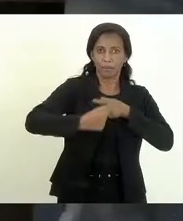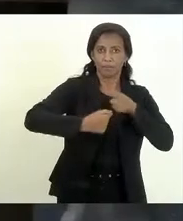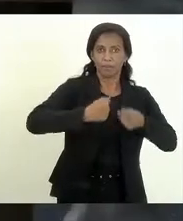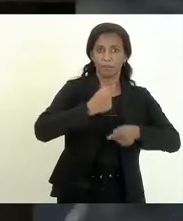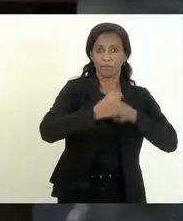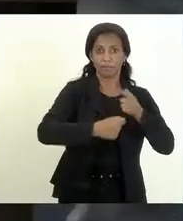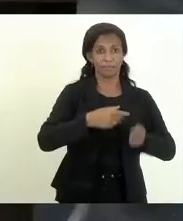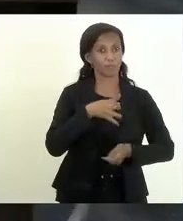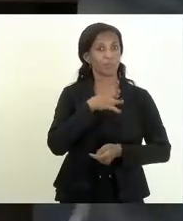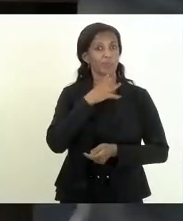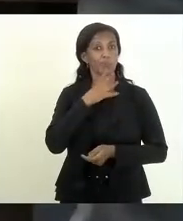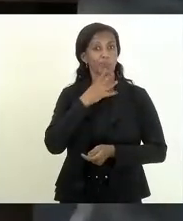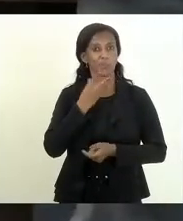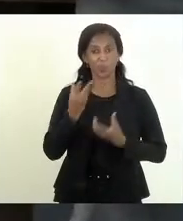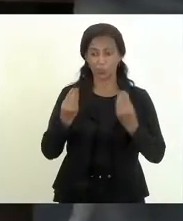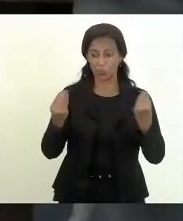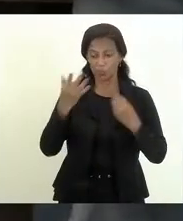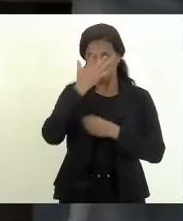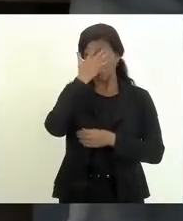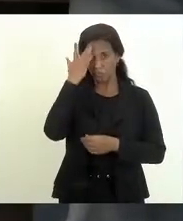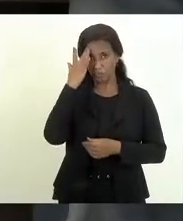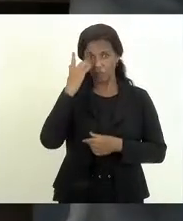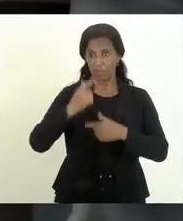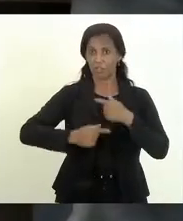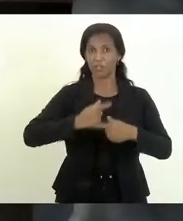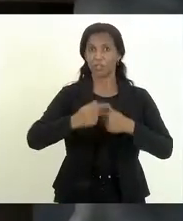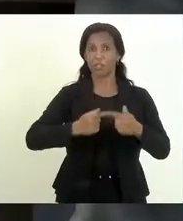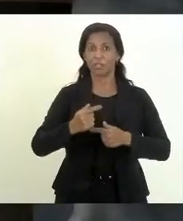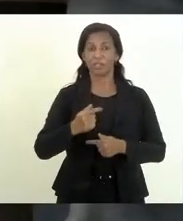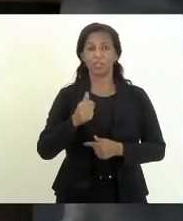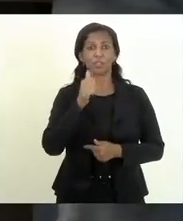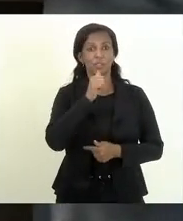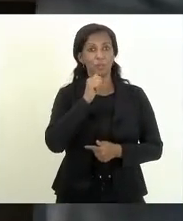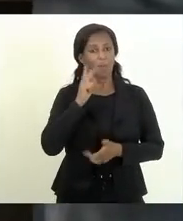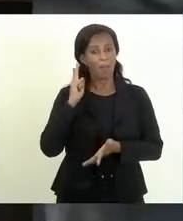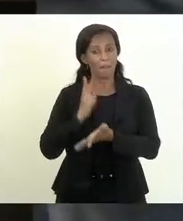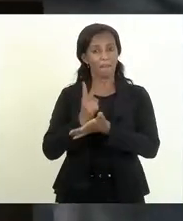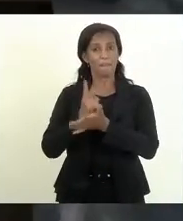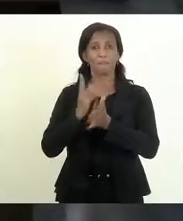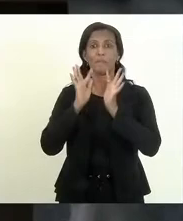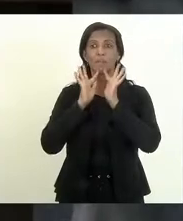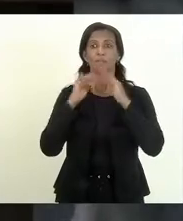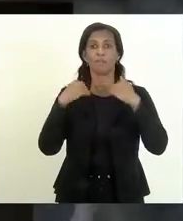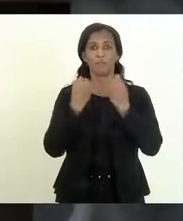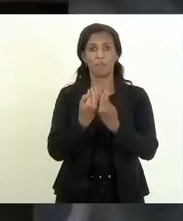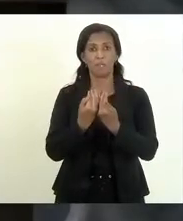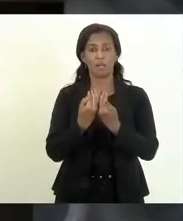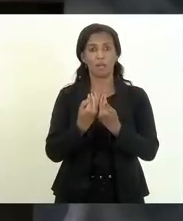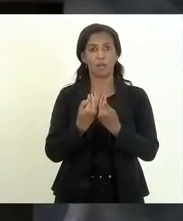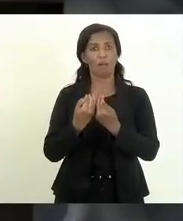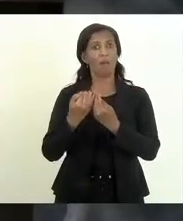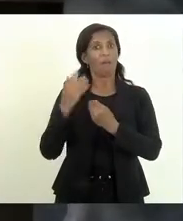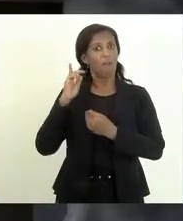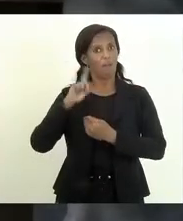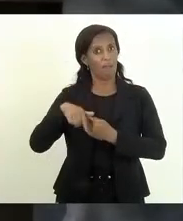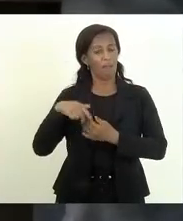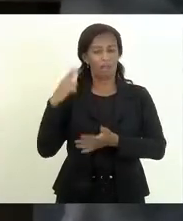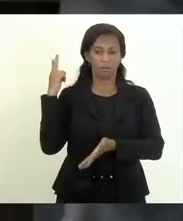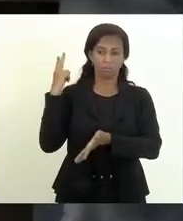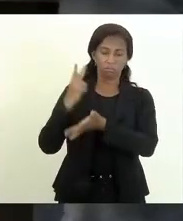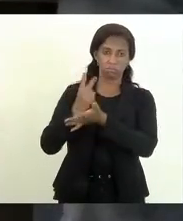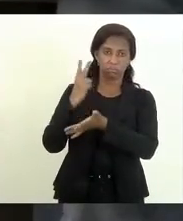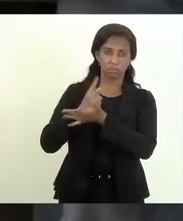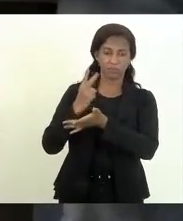Inclusive, a gente conhece, muitos de nós conhecemos, gerações e gerações de rezadeiras da mesma família, né? É uma tradição oral que se cultua,